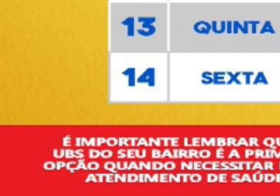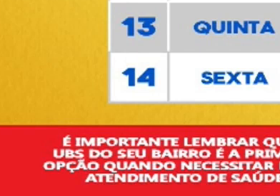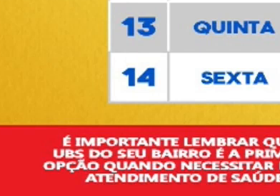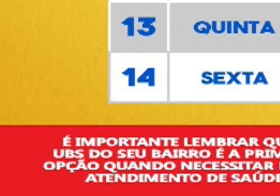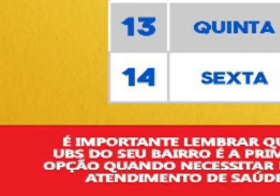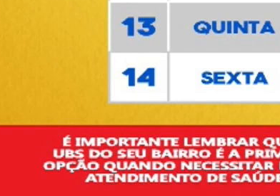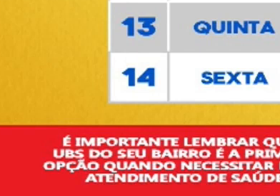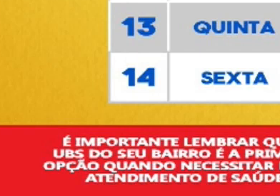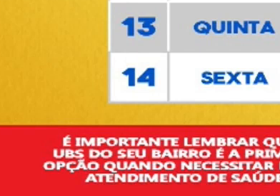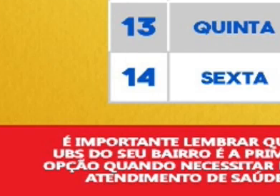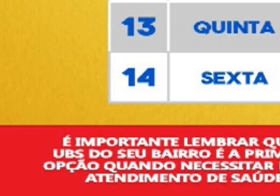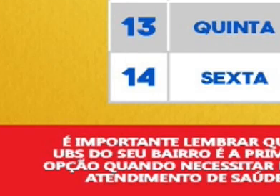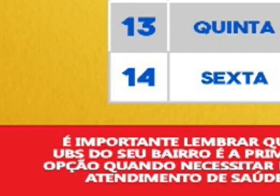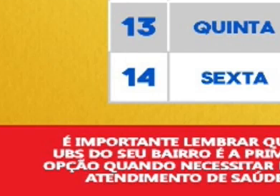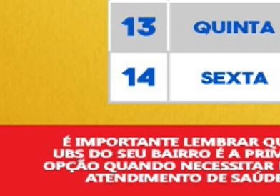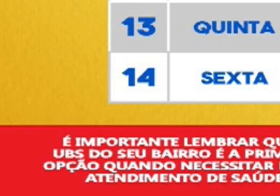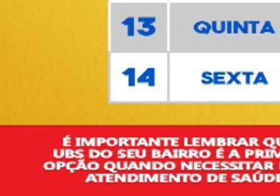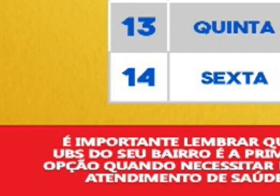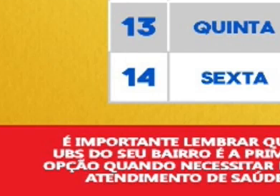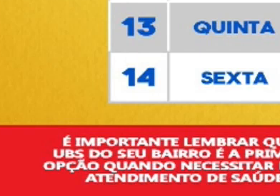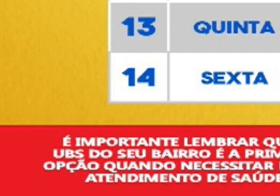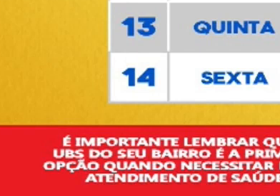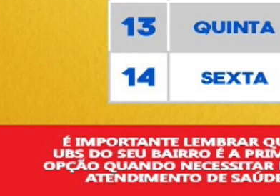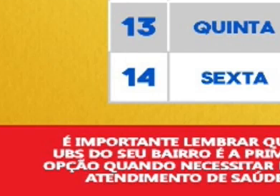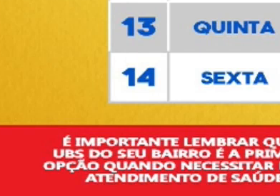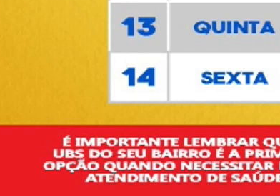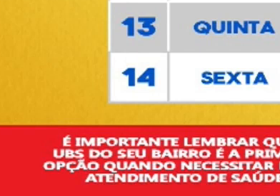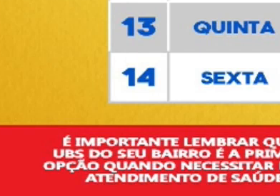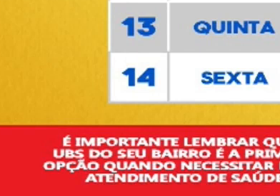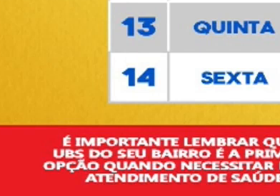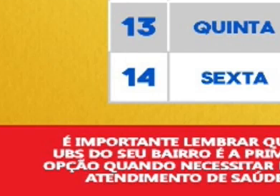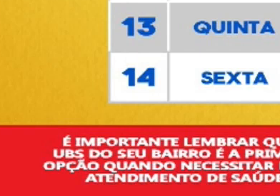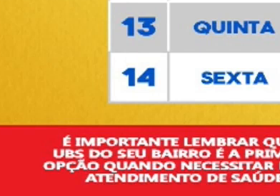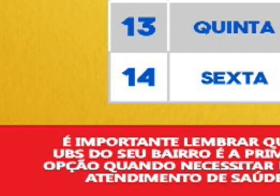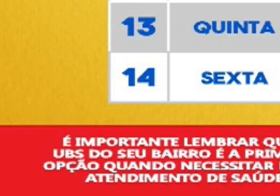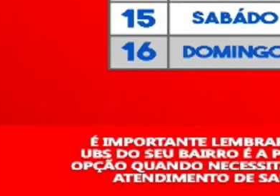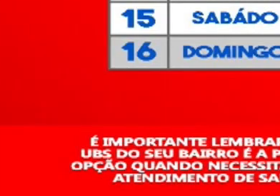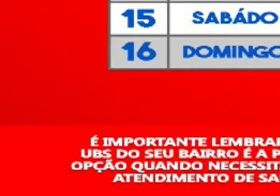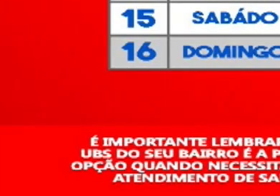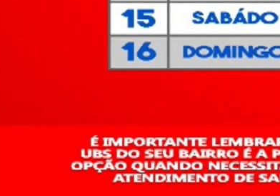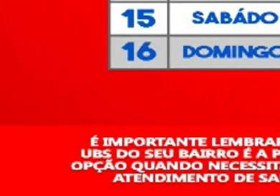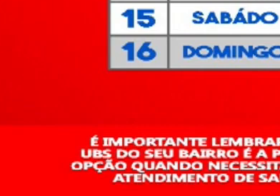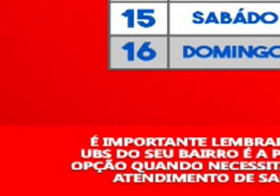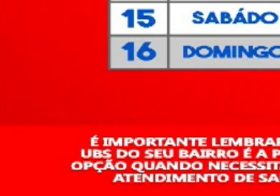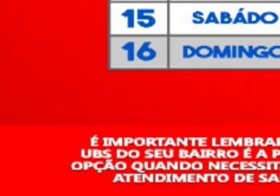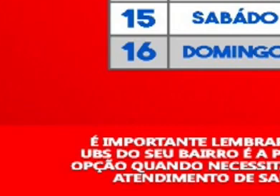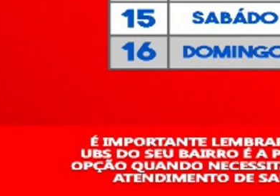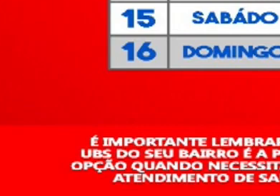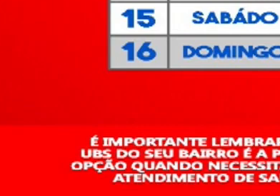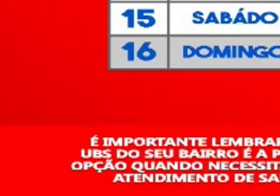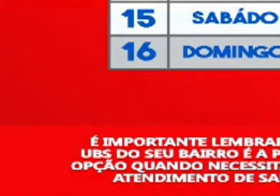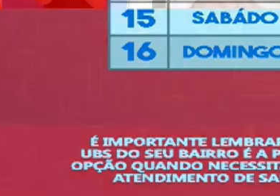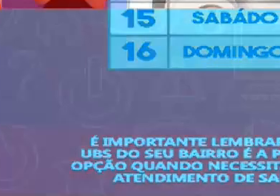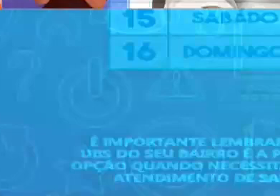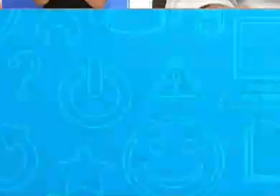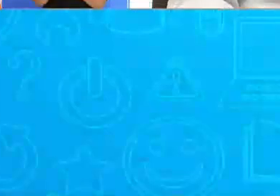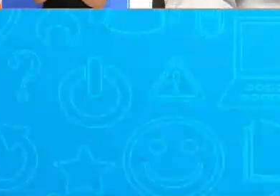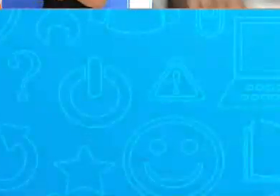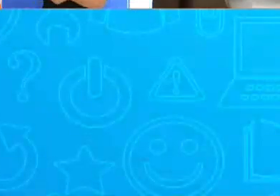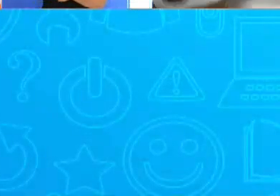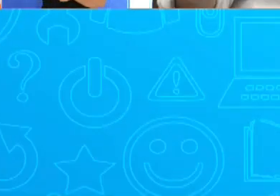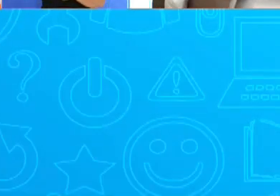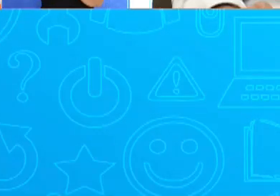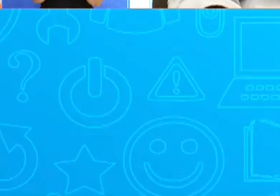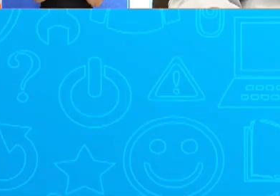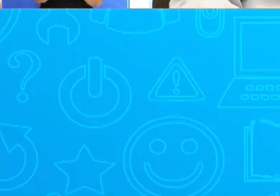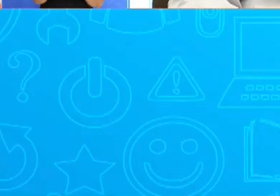pagar os profissionais têm que estar trabalhando. Porque o vigia não tem que estar lá? Tem. O zelador não tem que estar? Tem. O enfermeiro, o